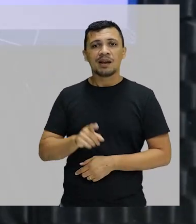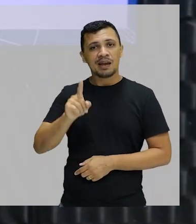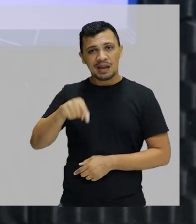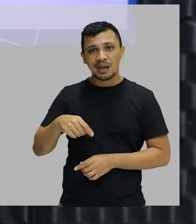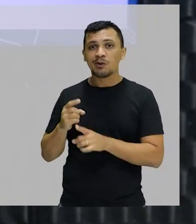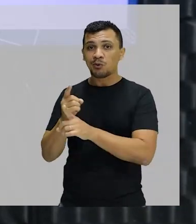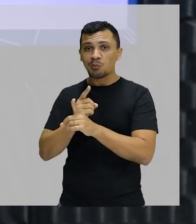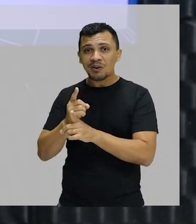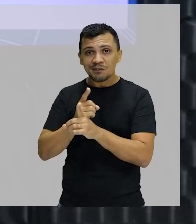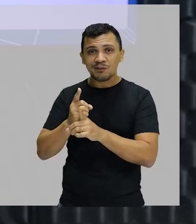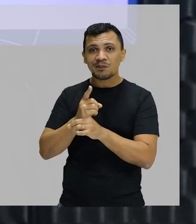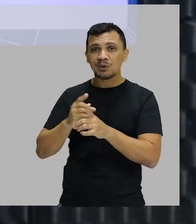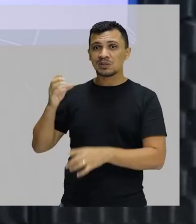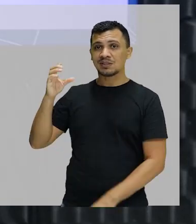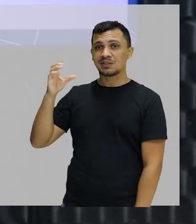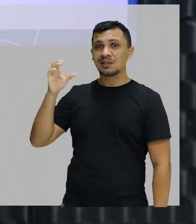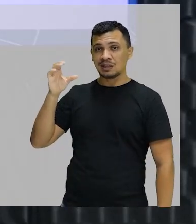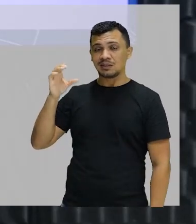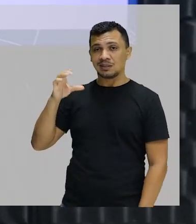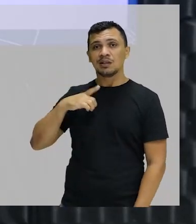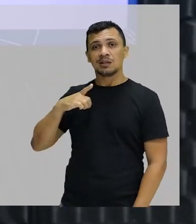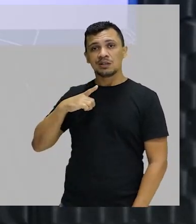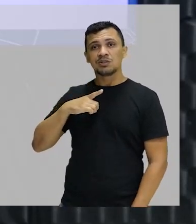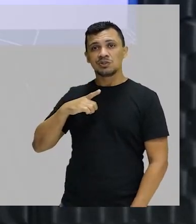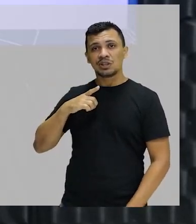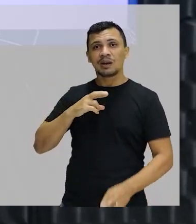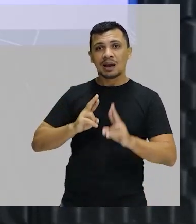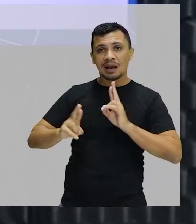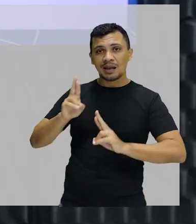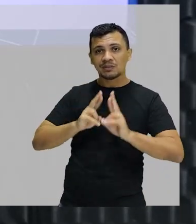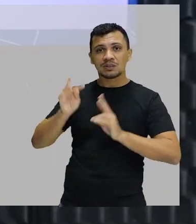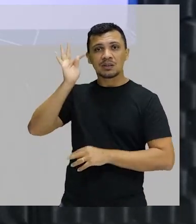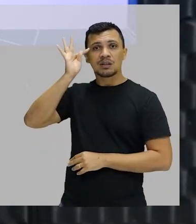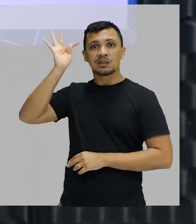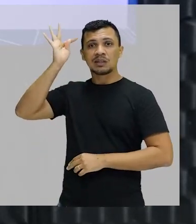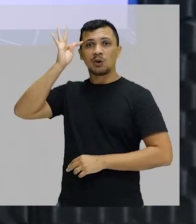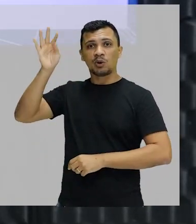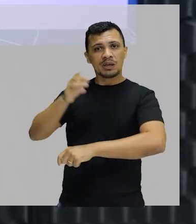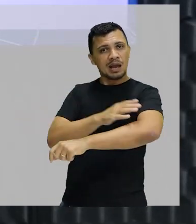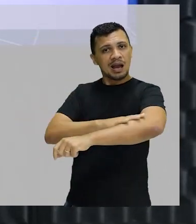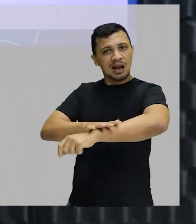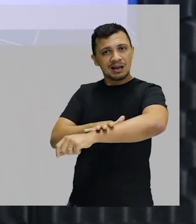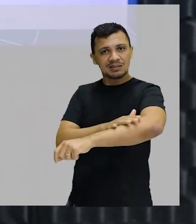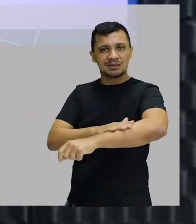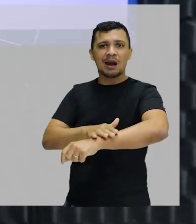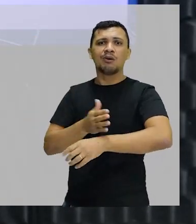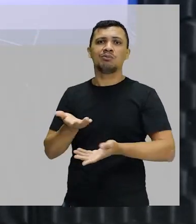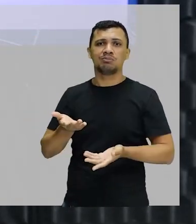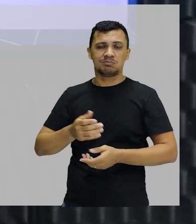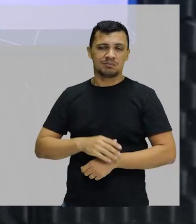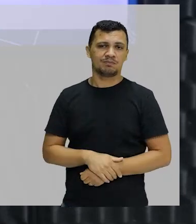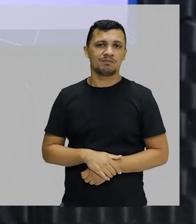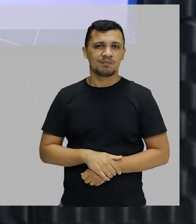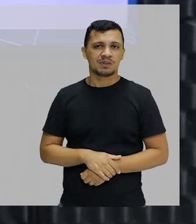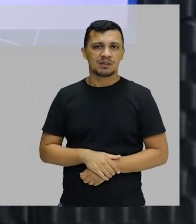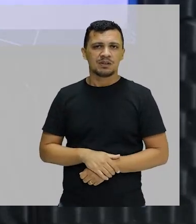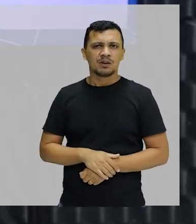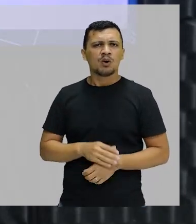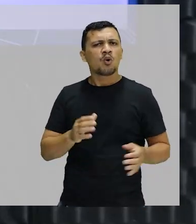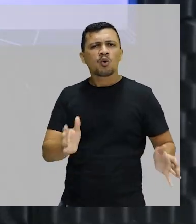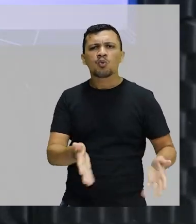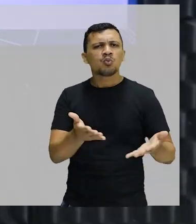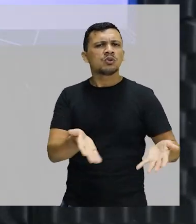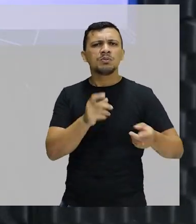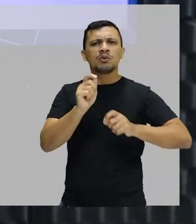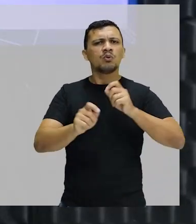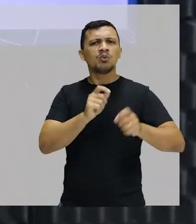falsa ciência que se tinha em relação à racialidade e o comportamento desviante. Então isso contribuiu para a ideia de que o povo brasileiro